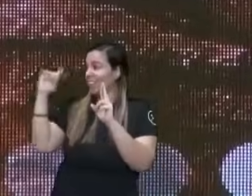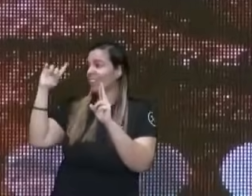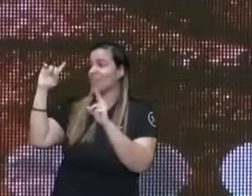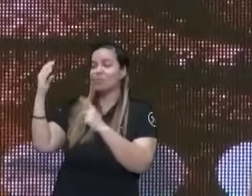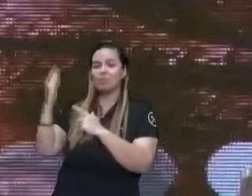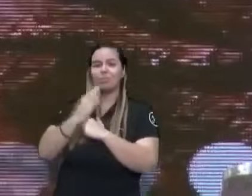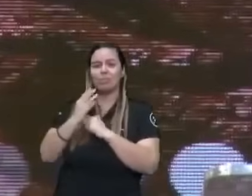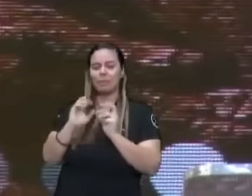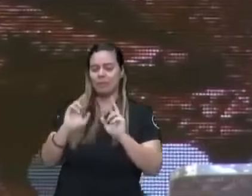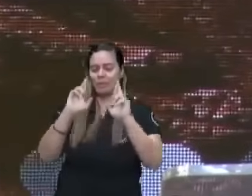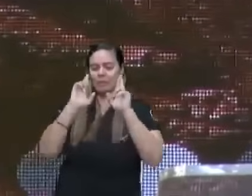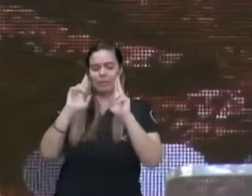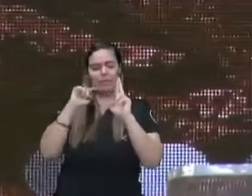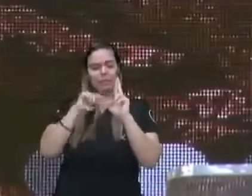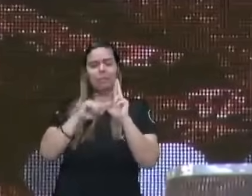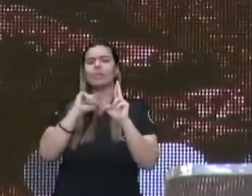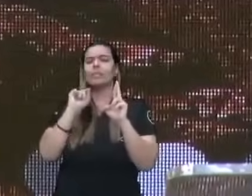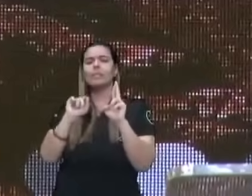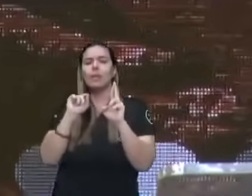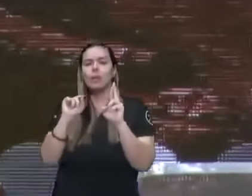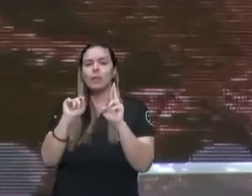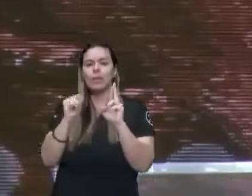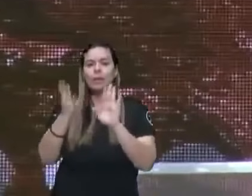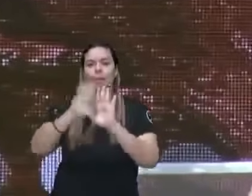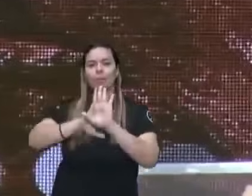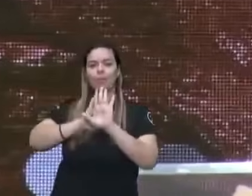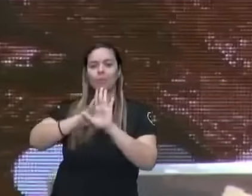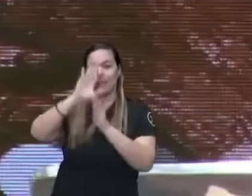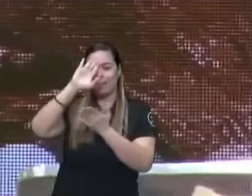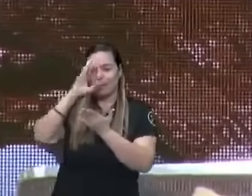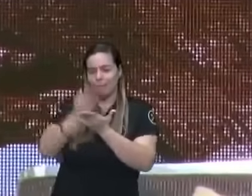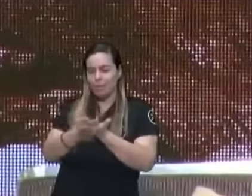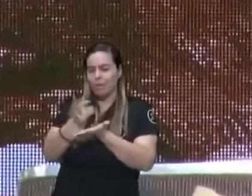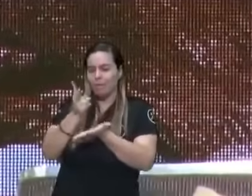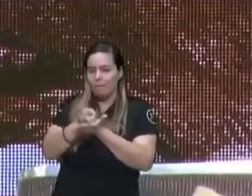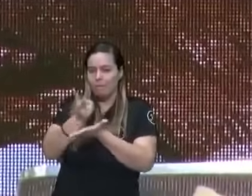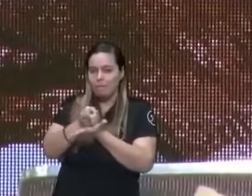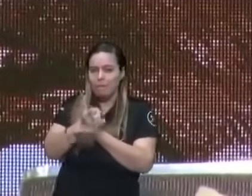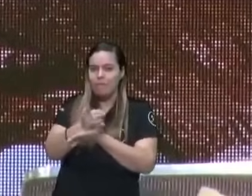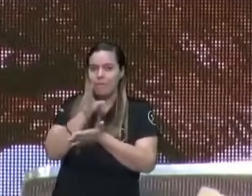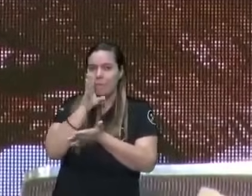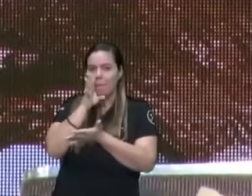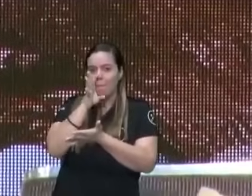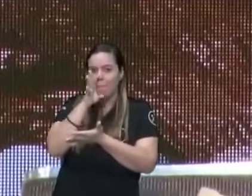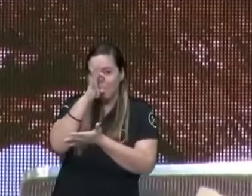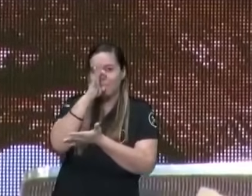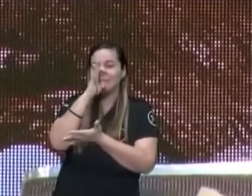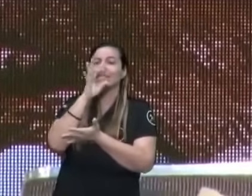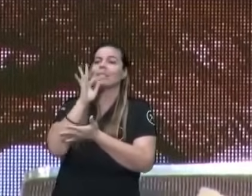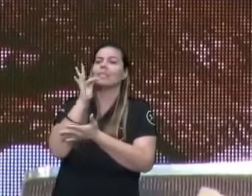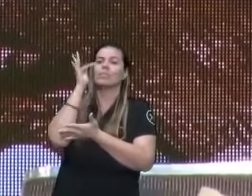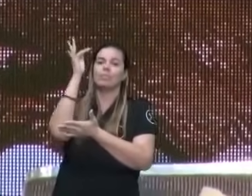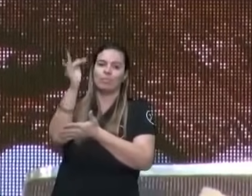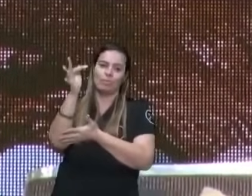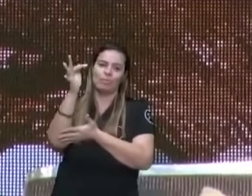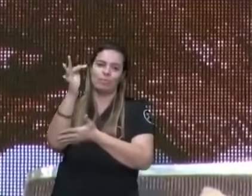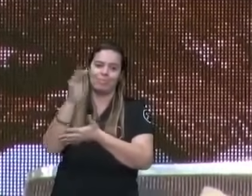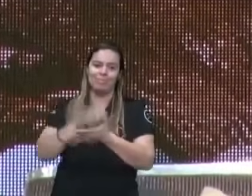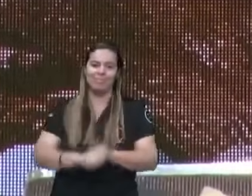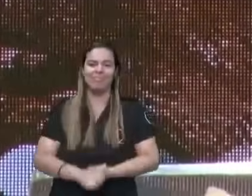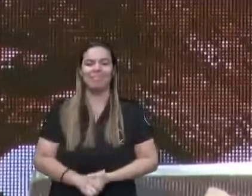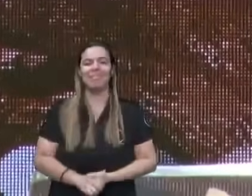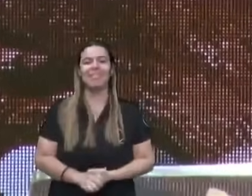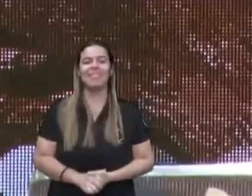que é esperança? É a confiante perseverança no futuro.